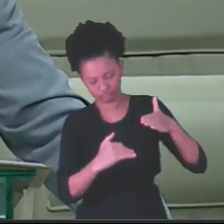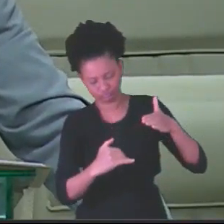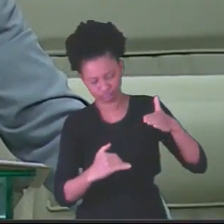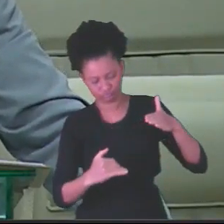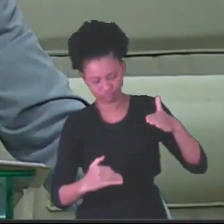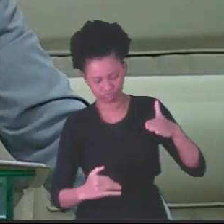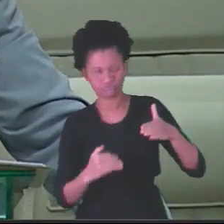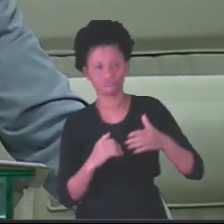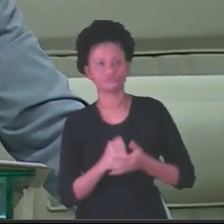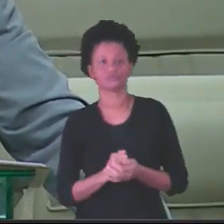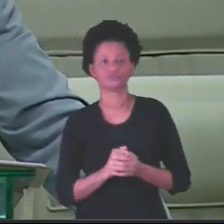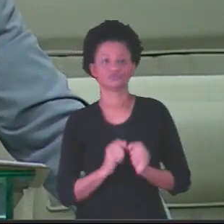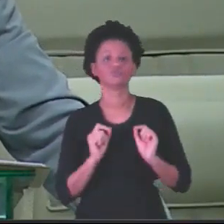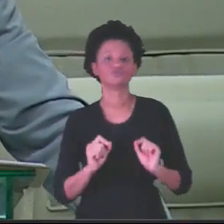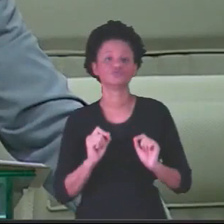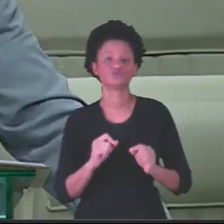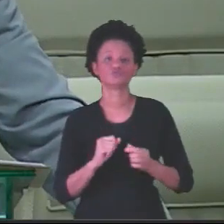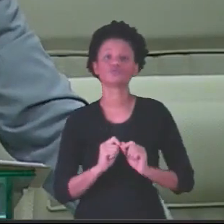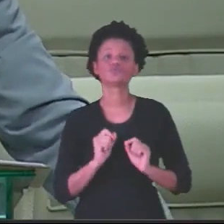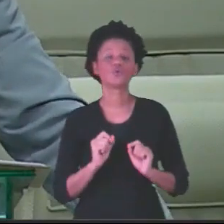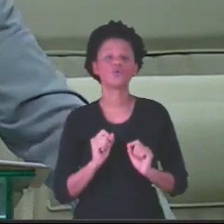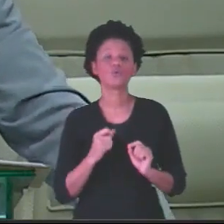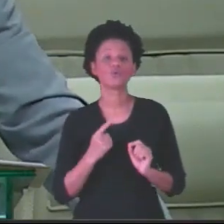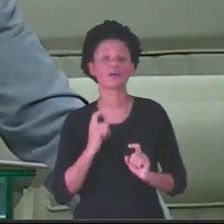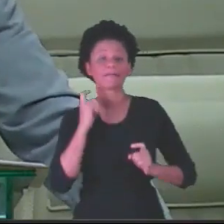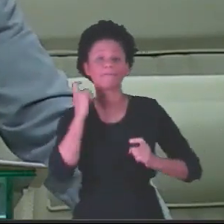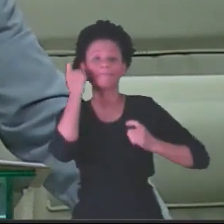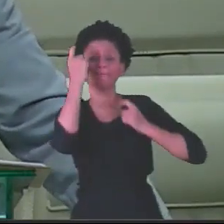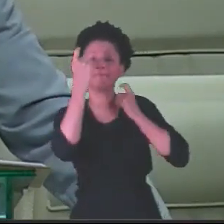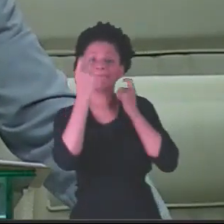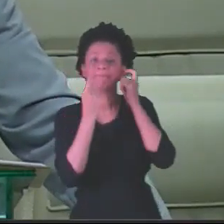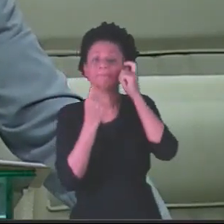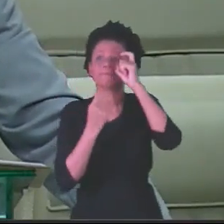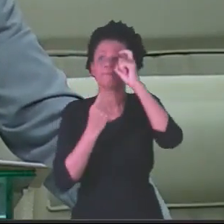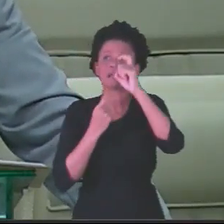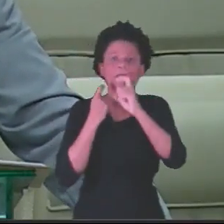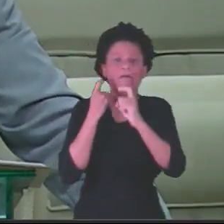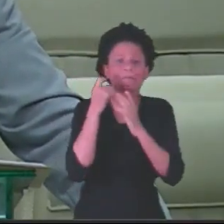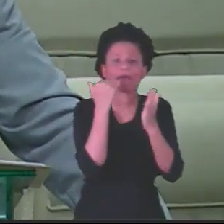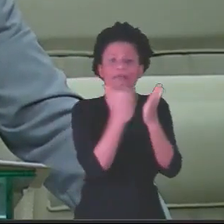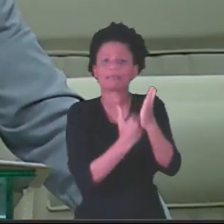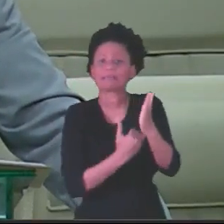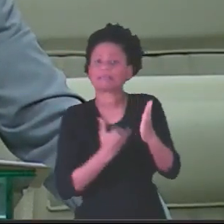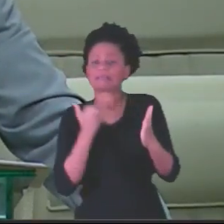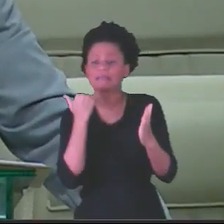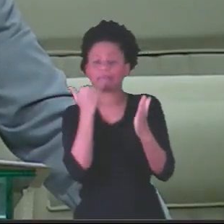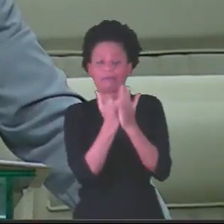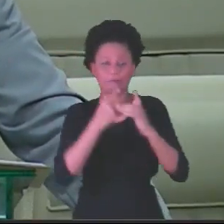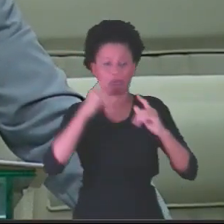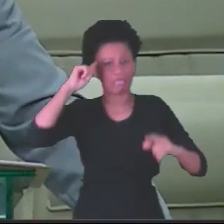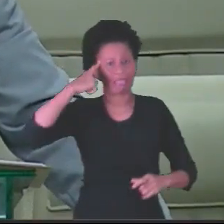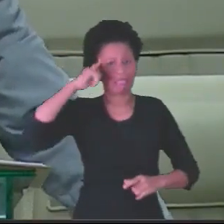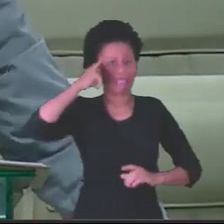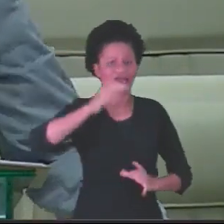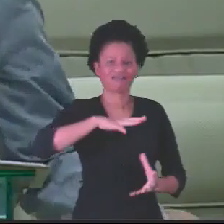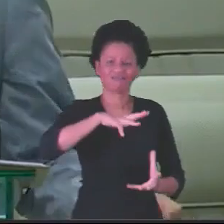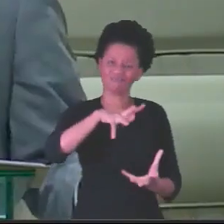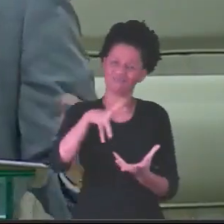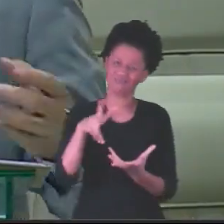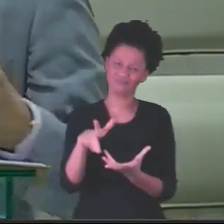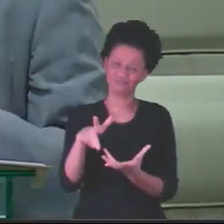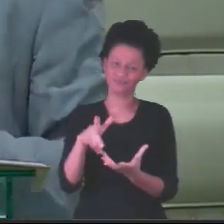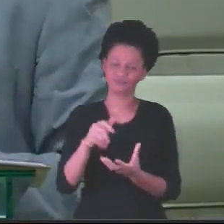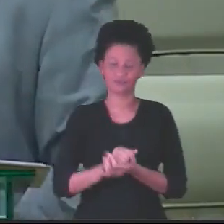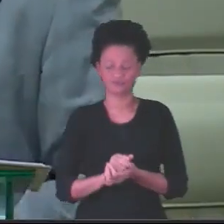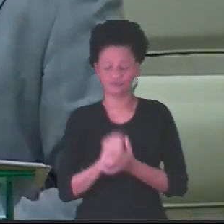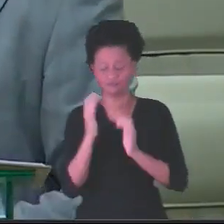sobre a solicitude o a preocupação exagerada desta vida em jesus